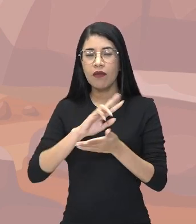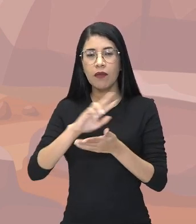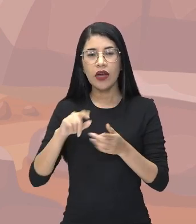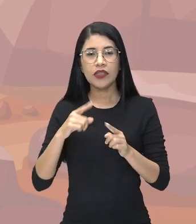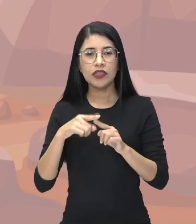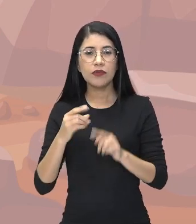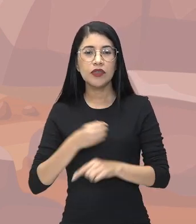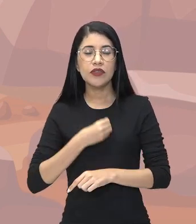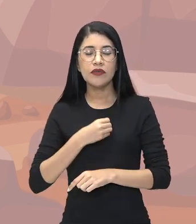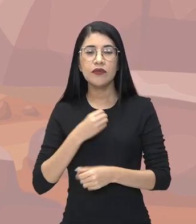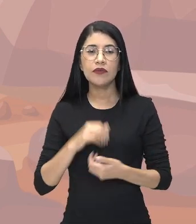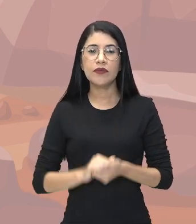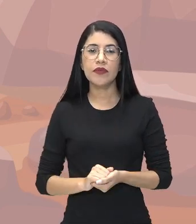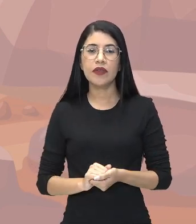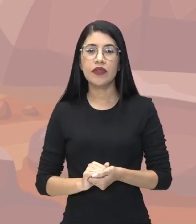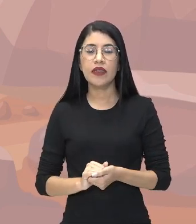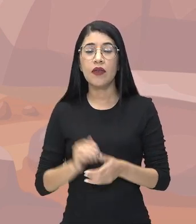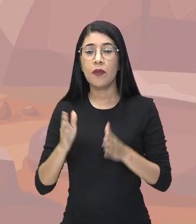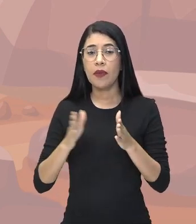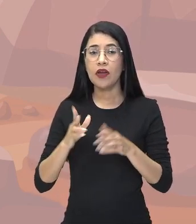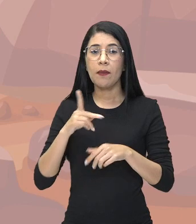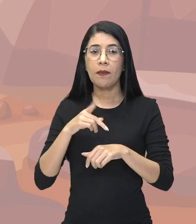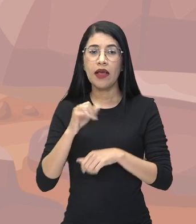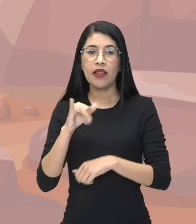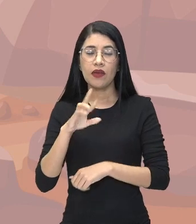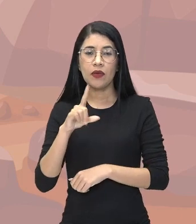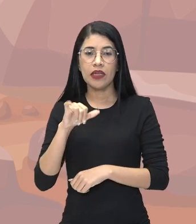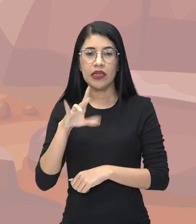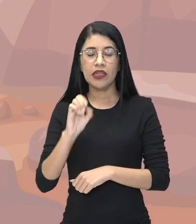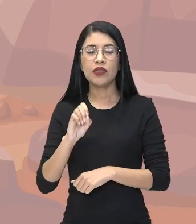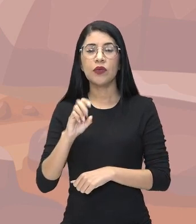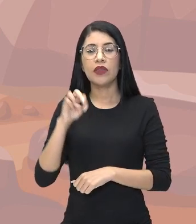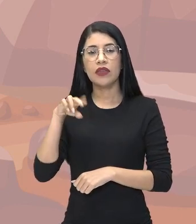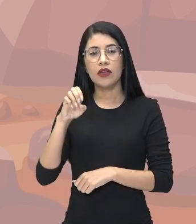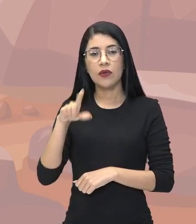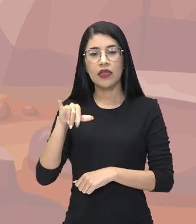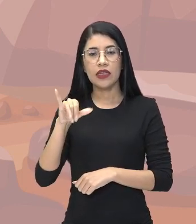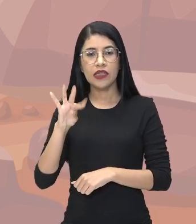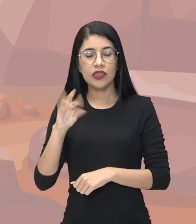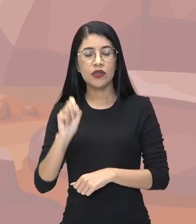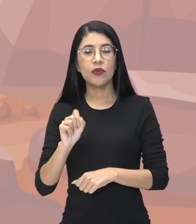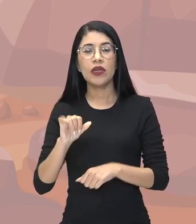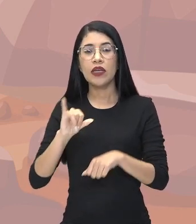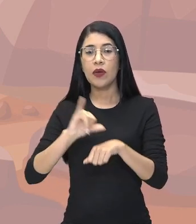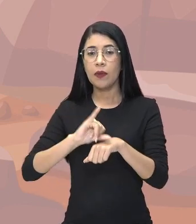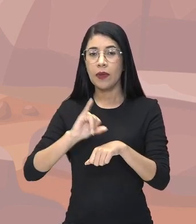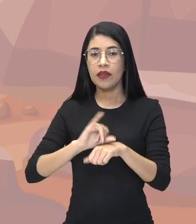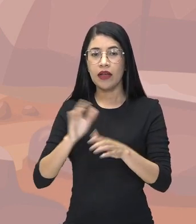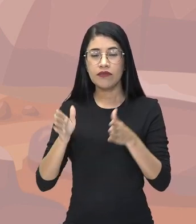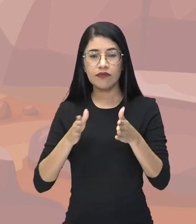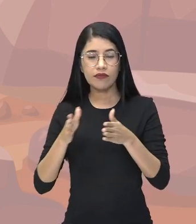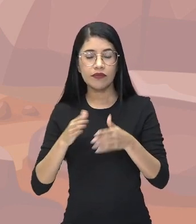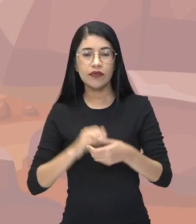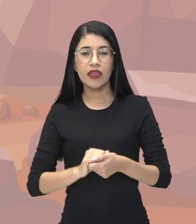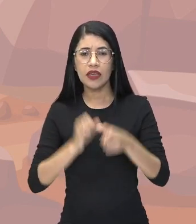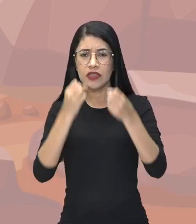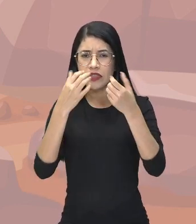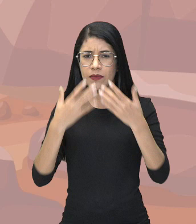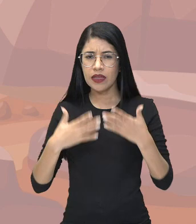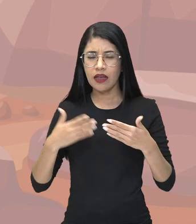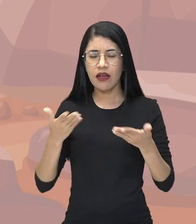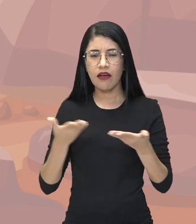sendo denominado como Paleolítico, Neolítico e Idade dos Metais. E isso tudo nós vamos estar falando